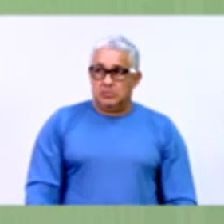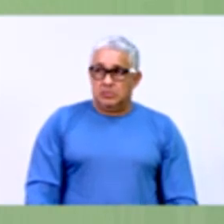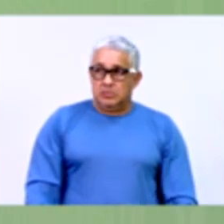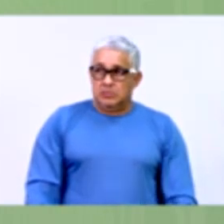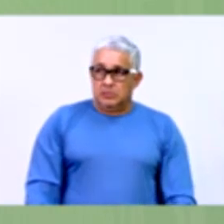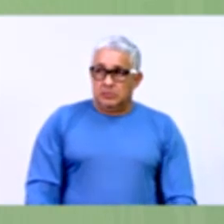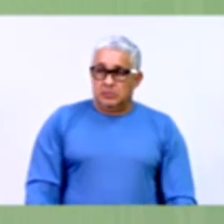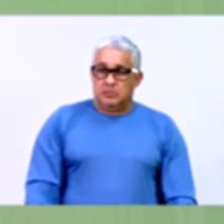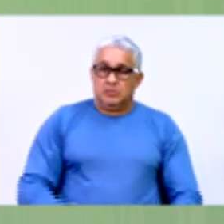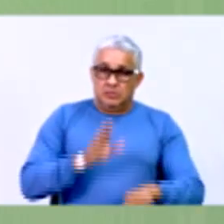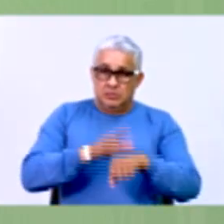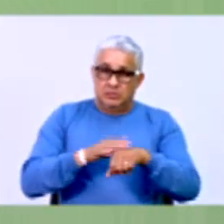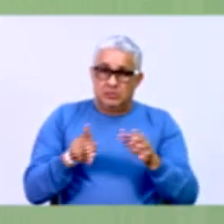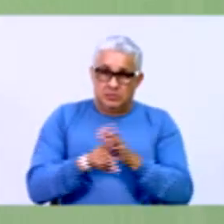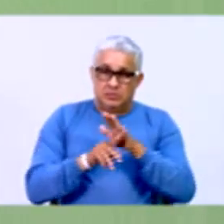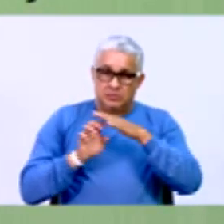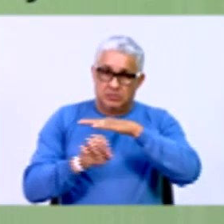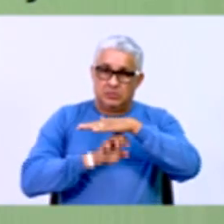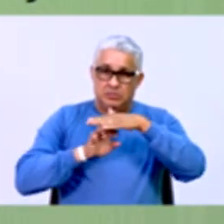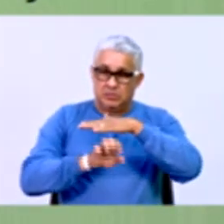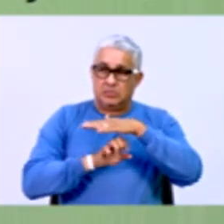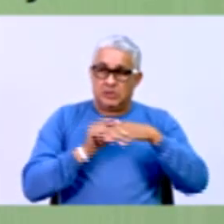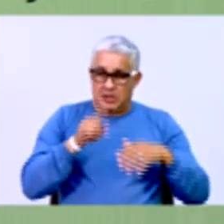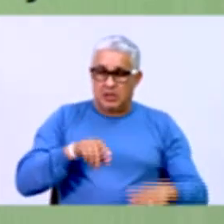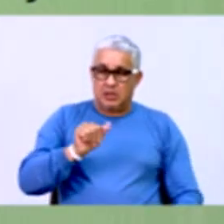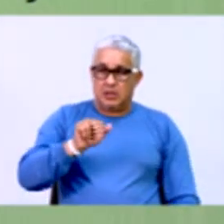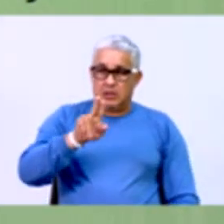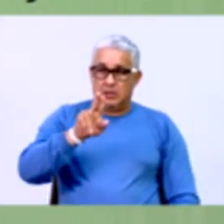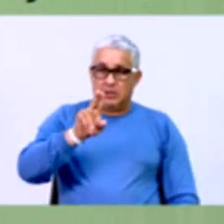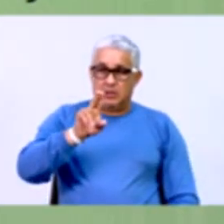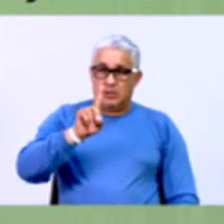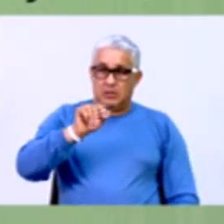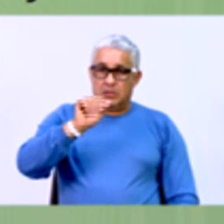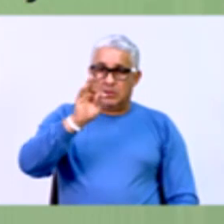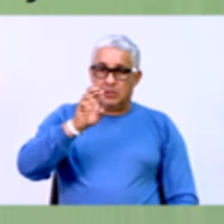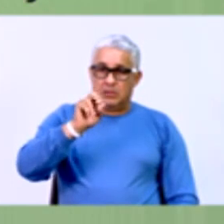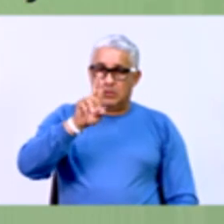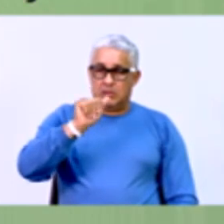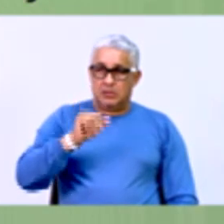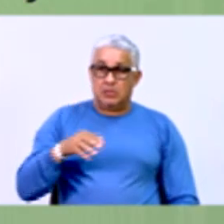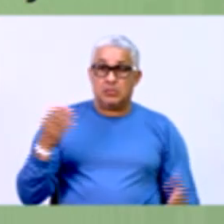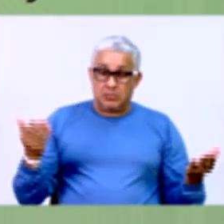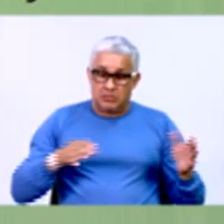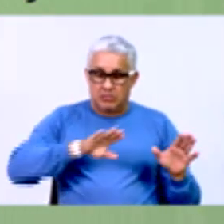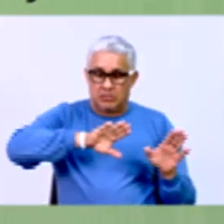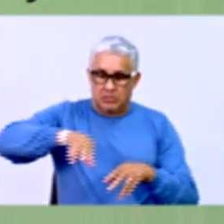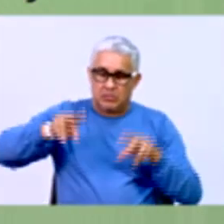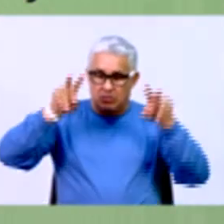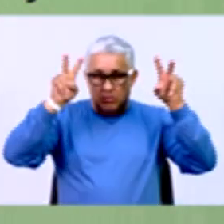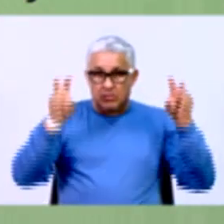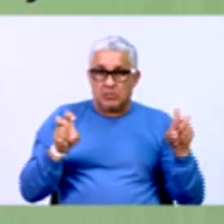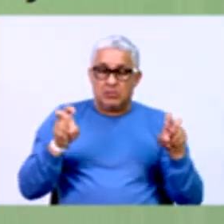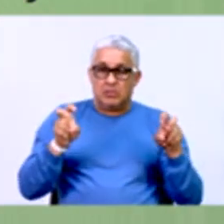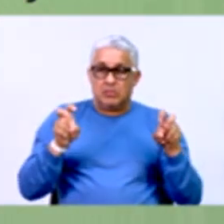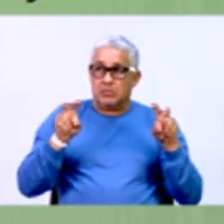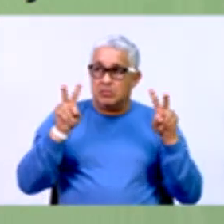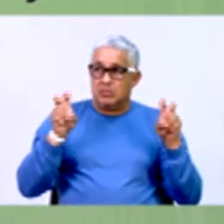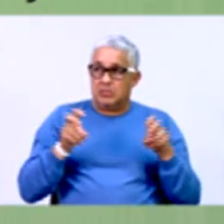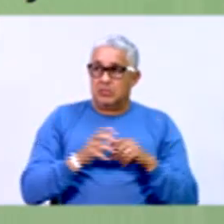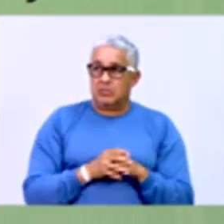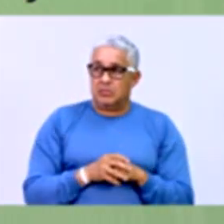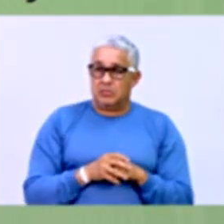das ações realizadas. Isso seria auditoria. Mas nós vamos falar hoje, mais especificamente,